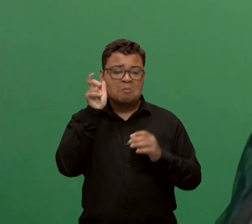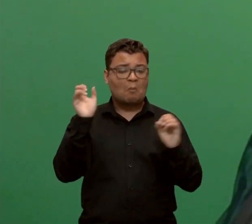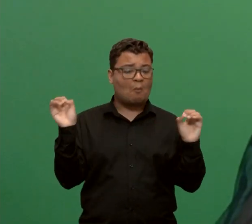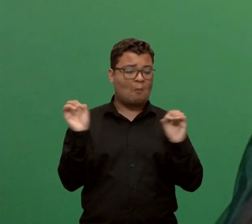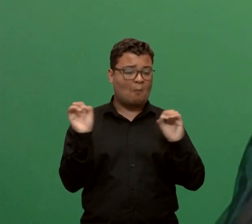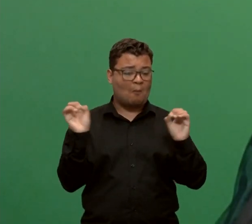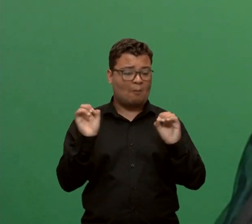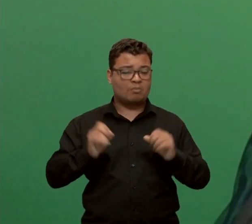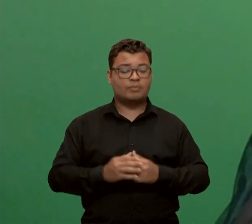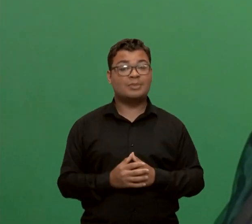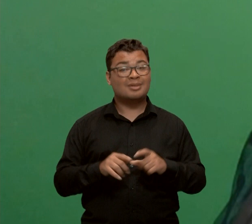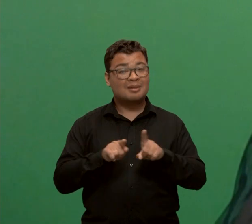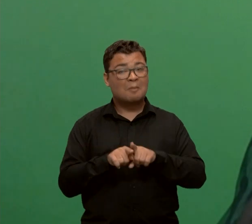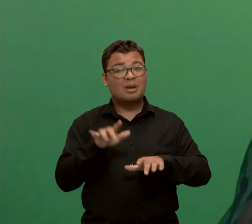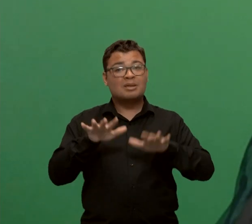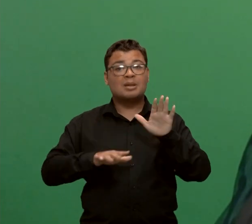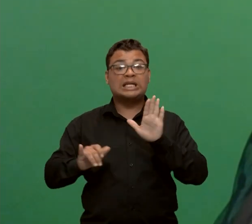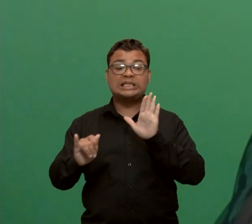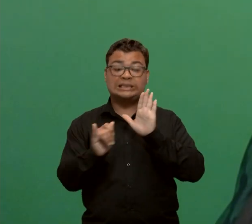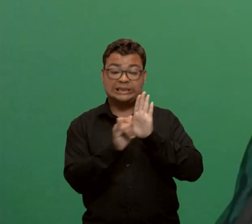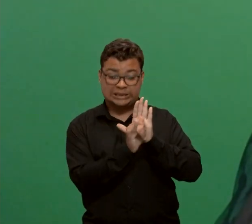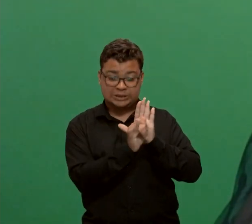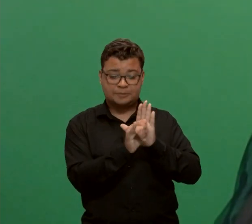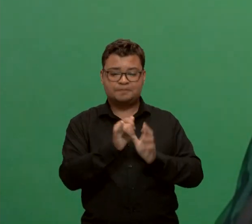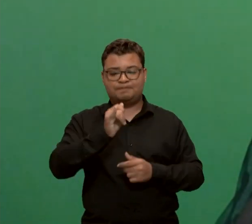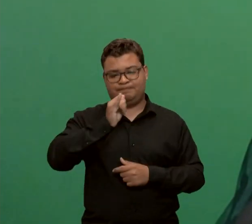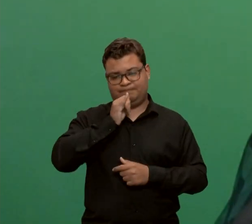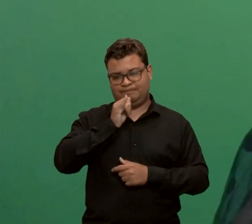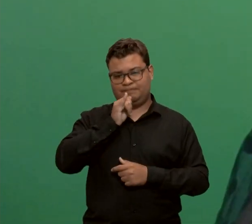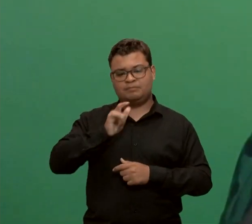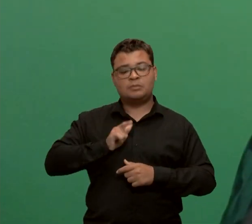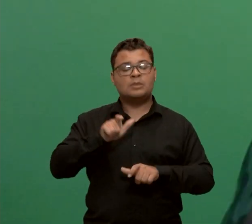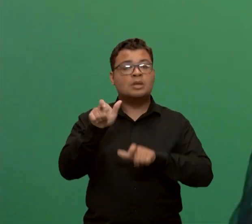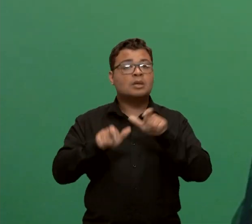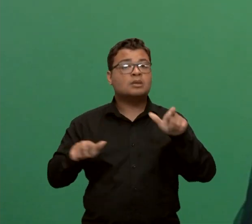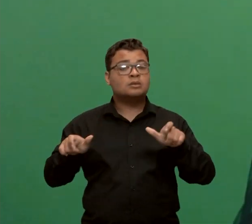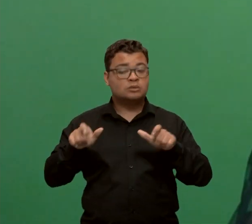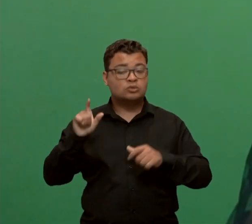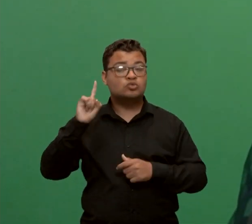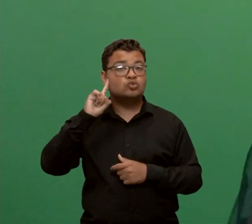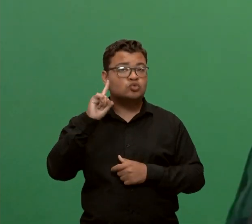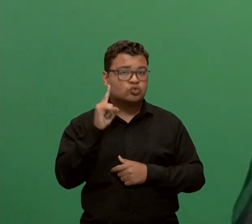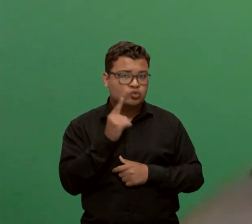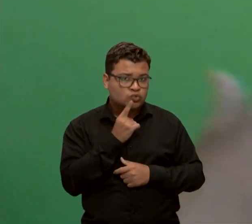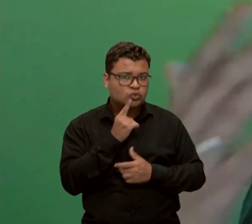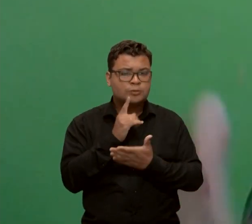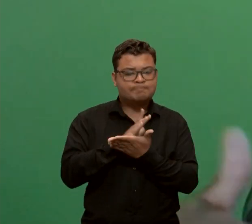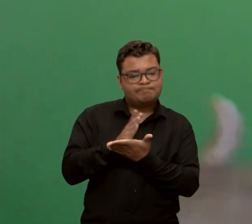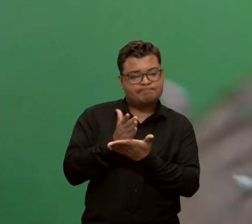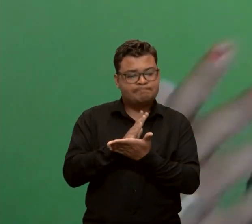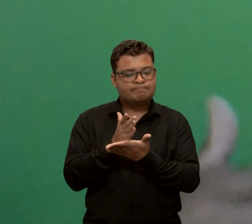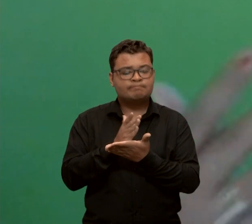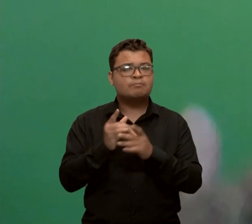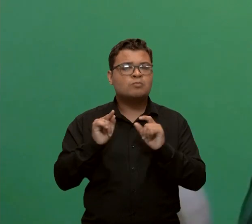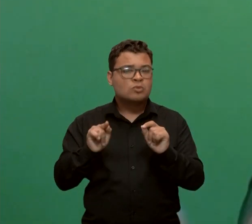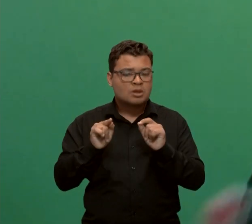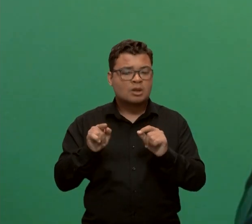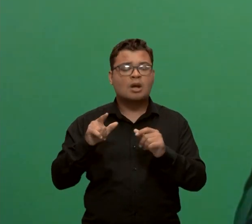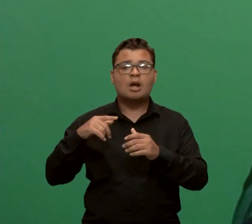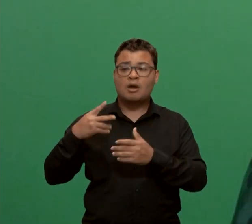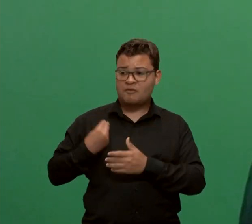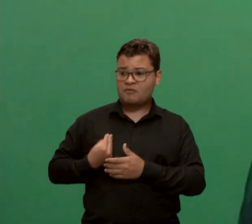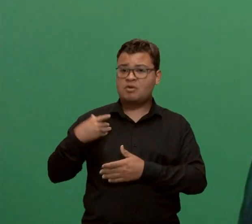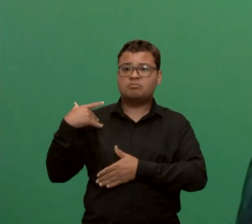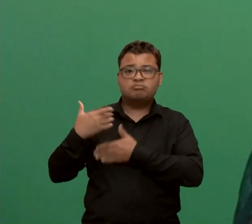sua identidade, né? Por exemplo, nós temos pessoas que são surdas híbridas, né, que se ensurdeceram no decorrer